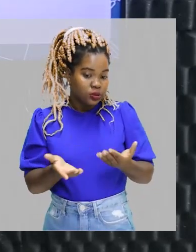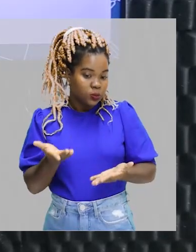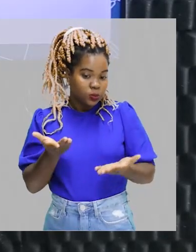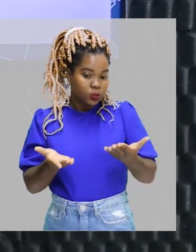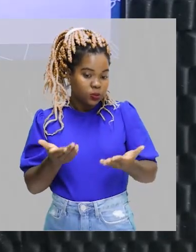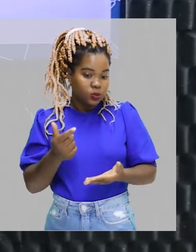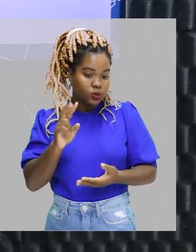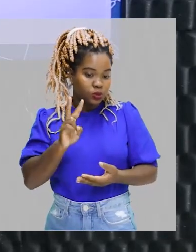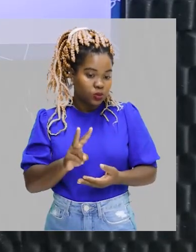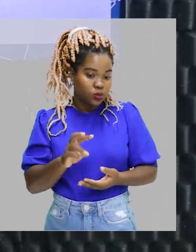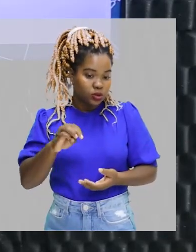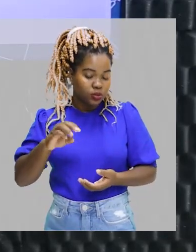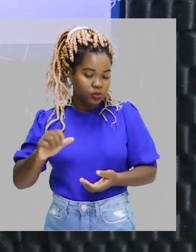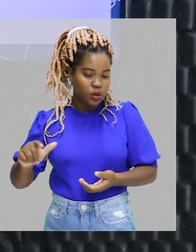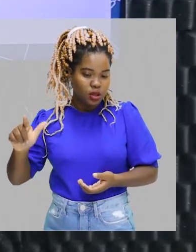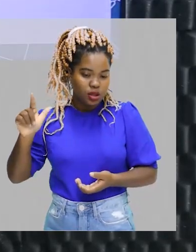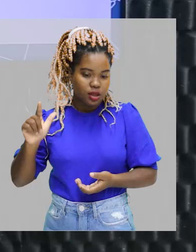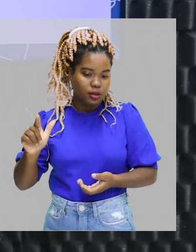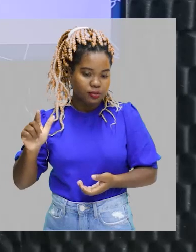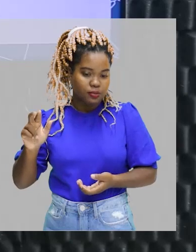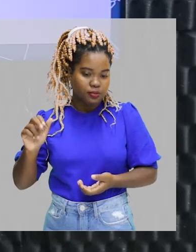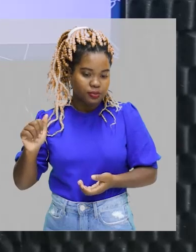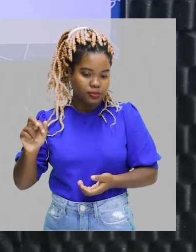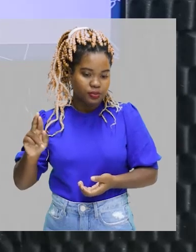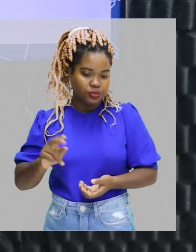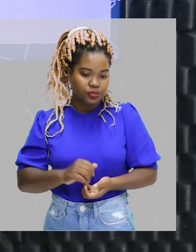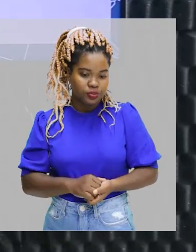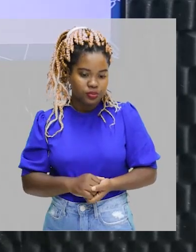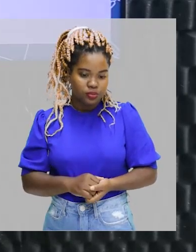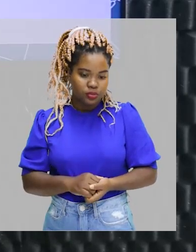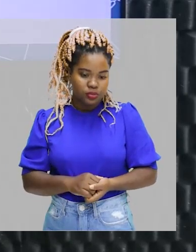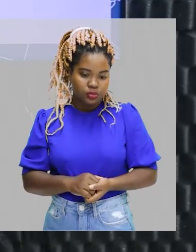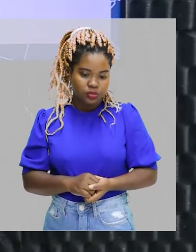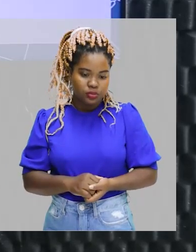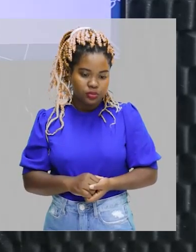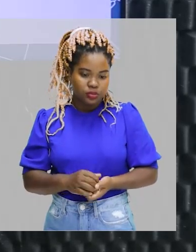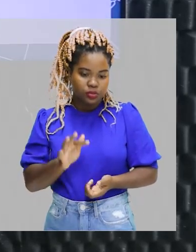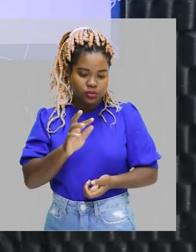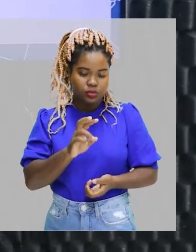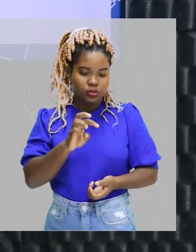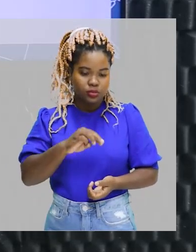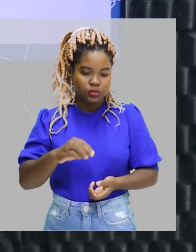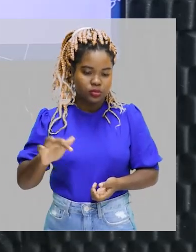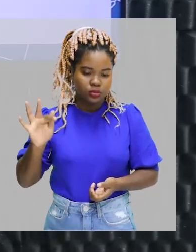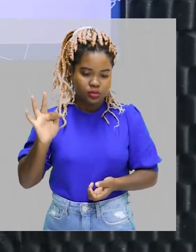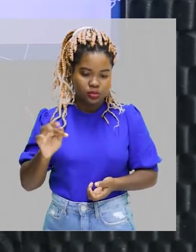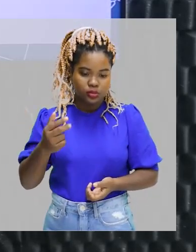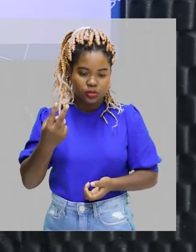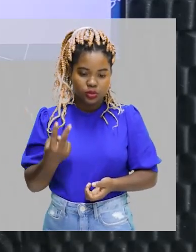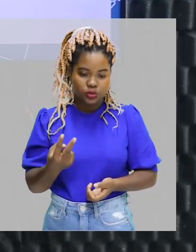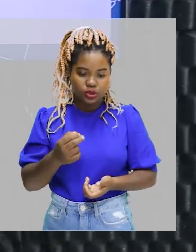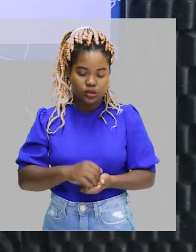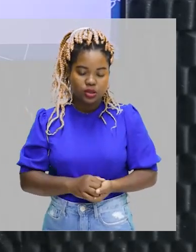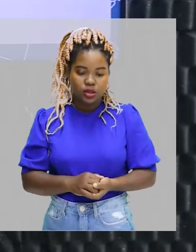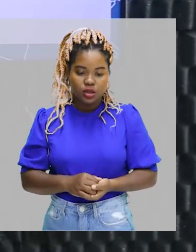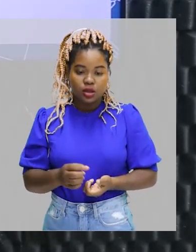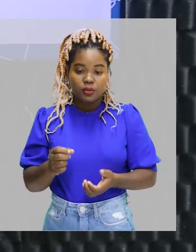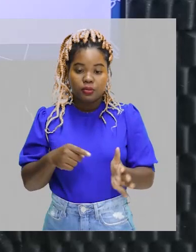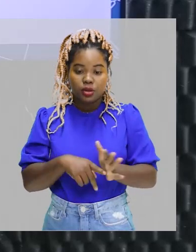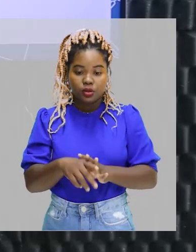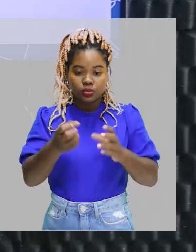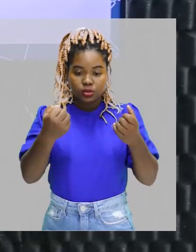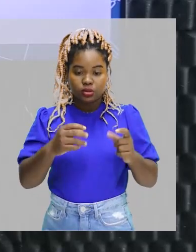concentração 2 molar. Então, minha molaridade final, 2 molar. Questão que quer saber qual será